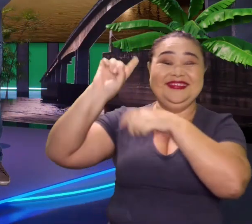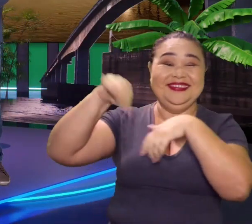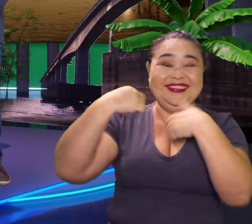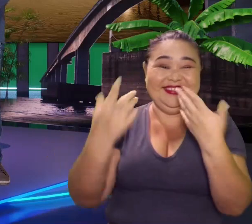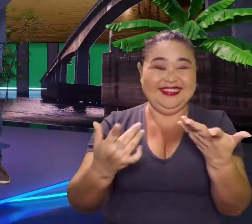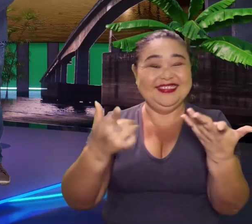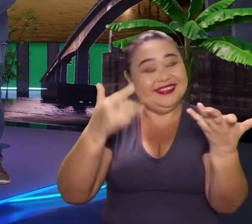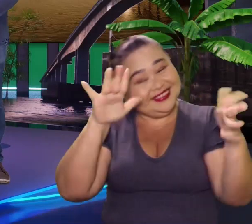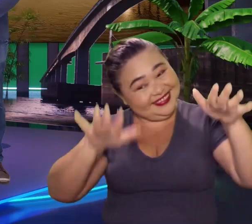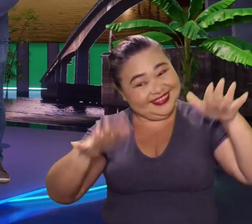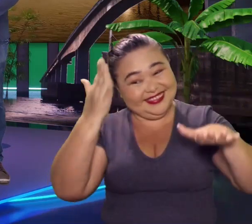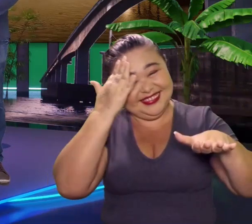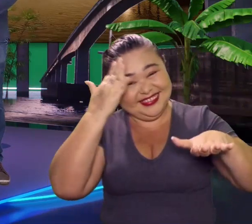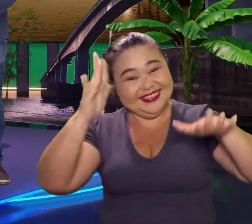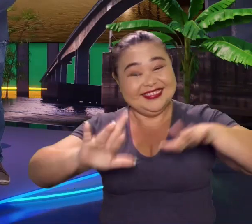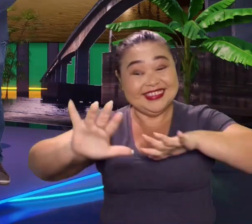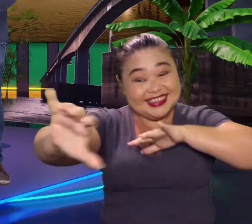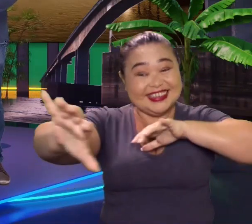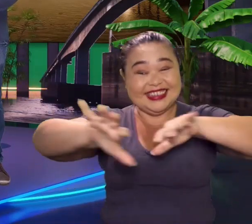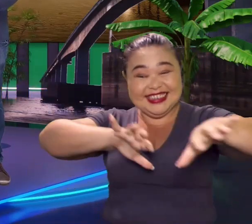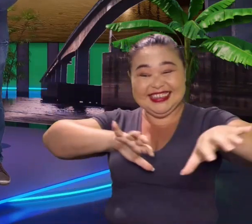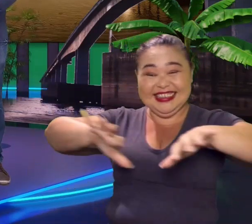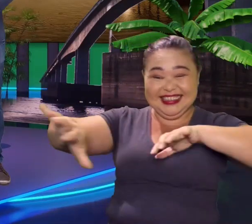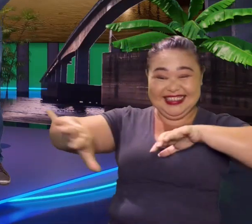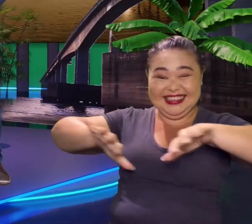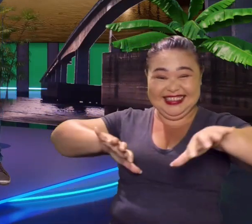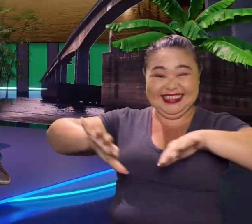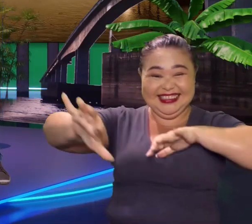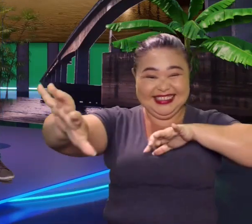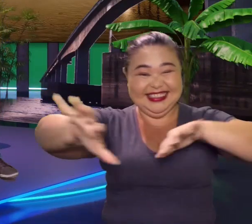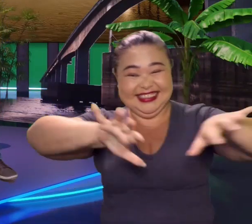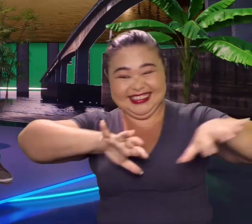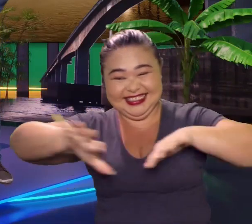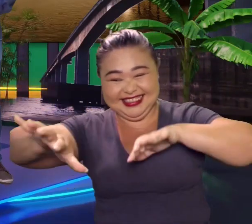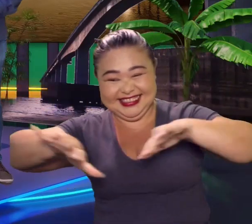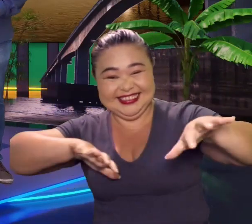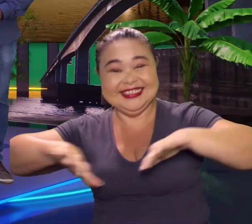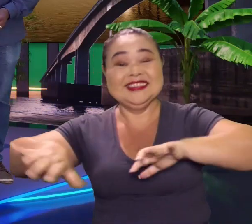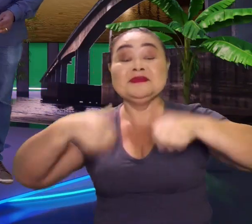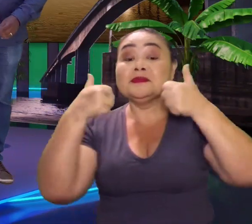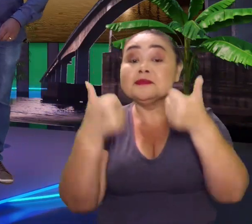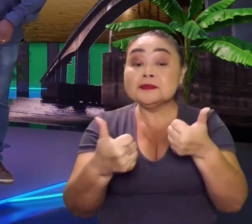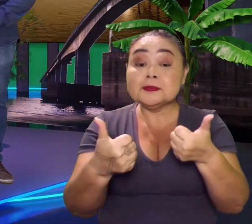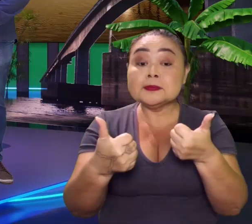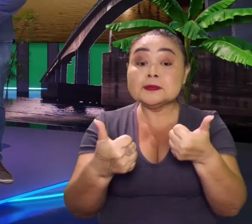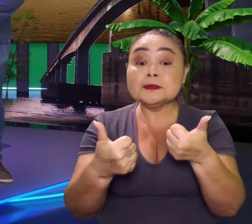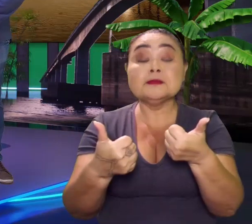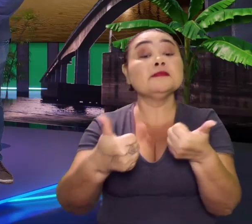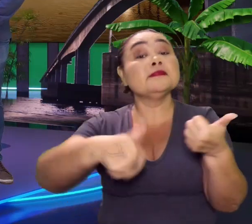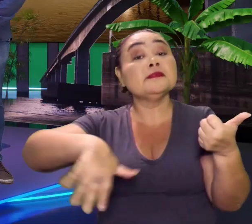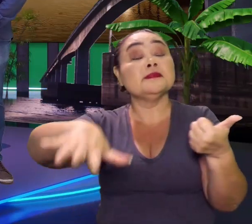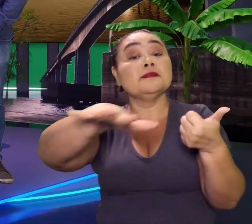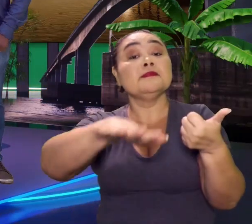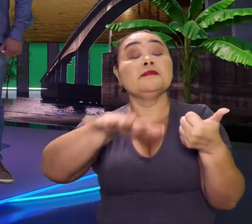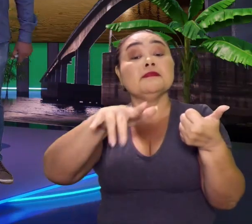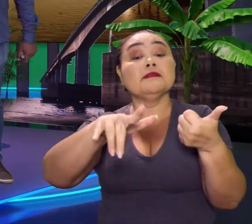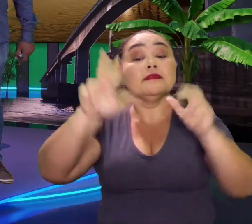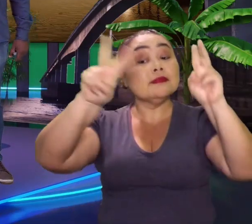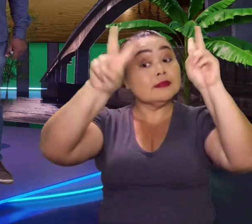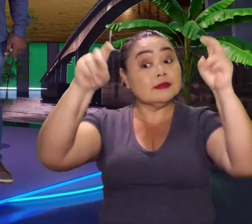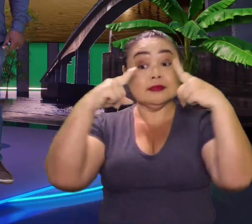que saber lidar, dividir, porque é uma mulher muito requisitada. Beleza, galera, olha só, um